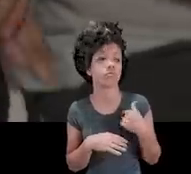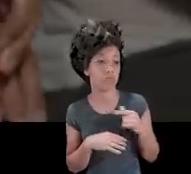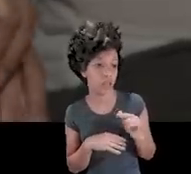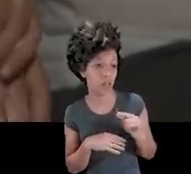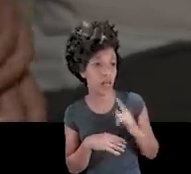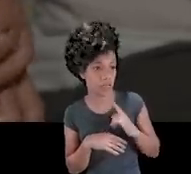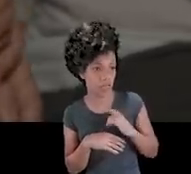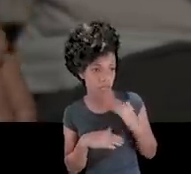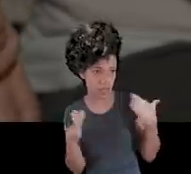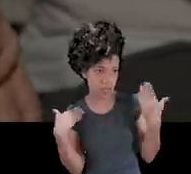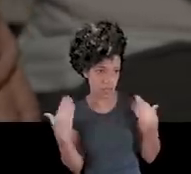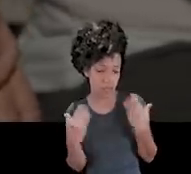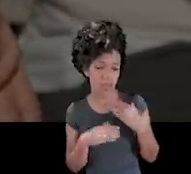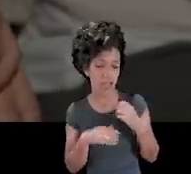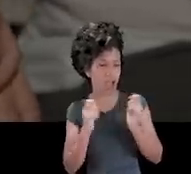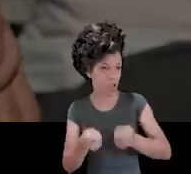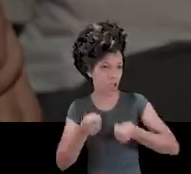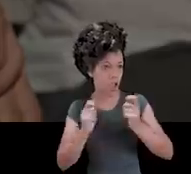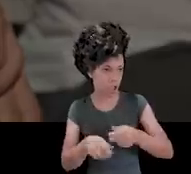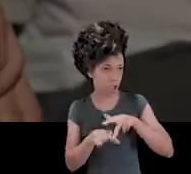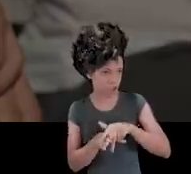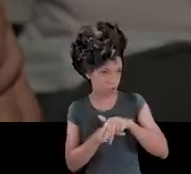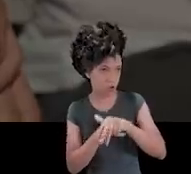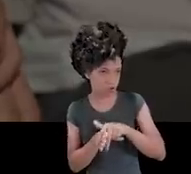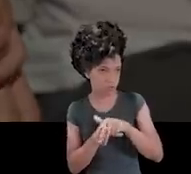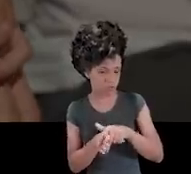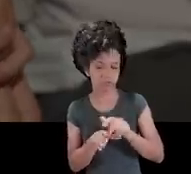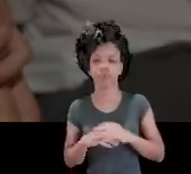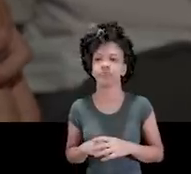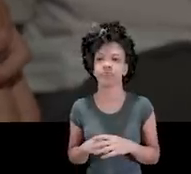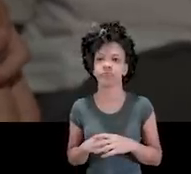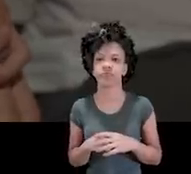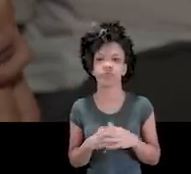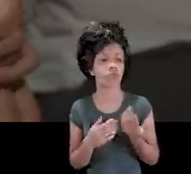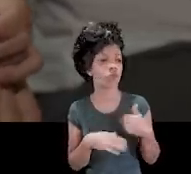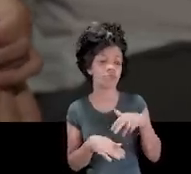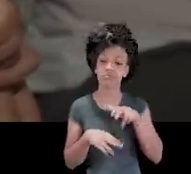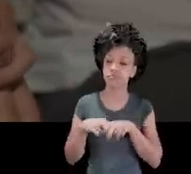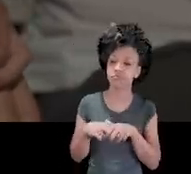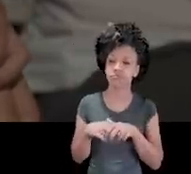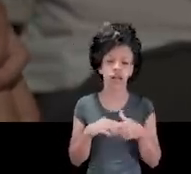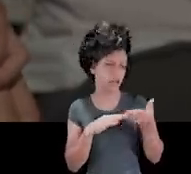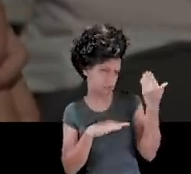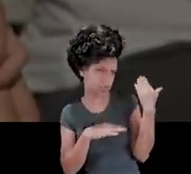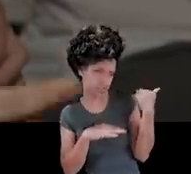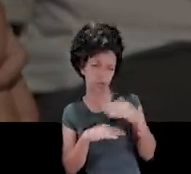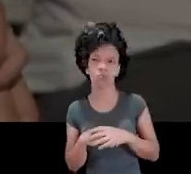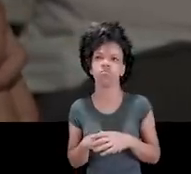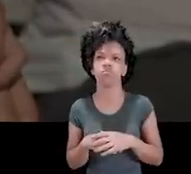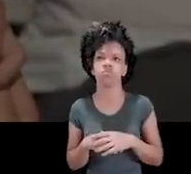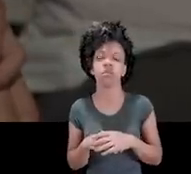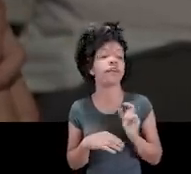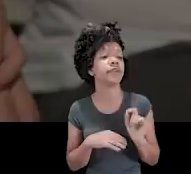Eles têm aquele passeio de carruagem aí em frente à escala, né, e tal. E eu lá estava, já alguns anos atrás. E